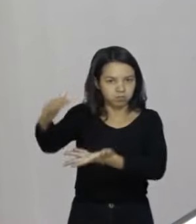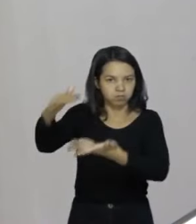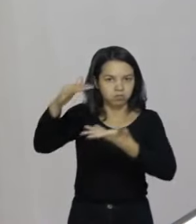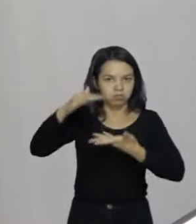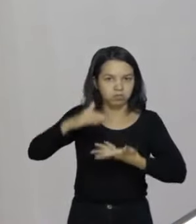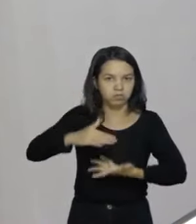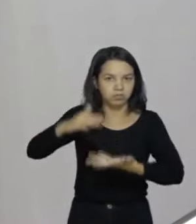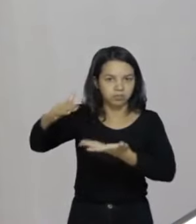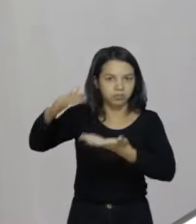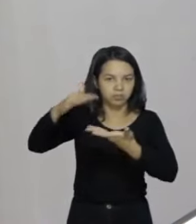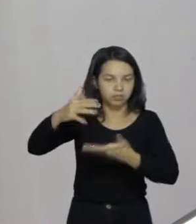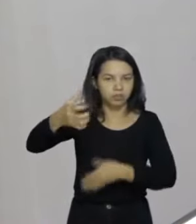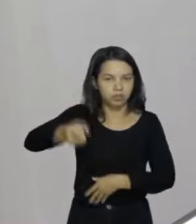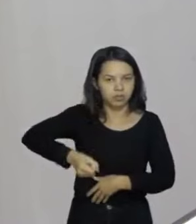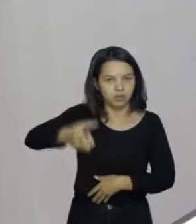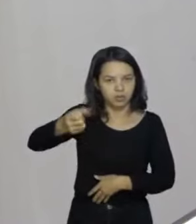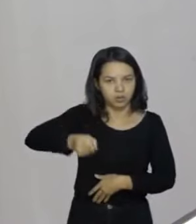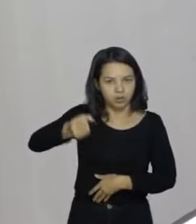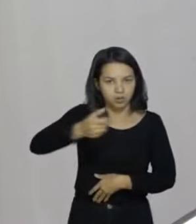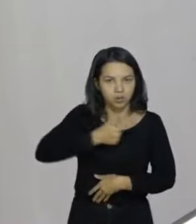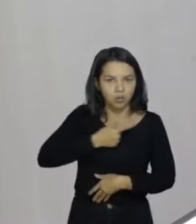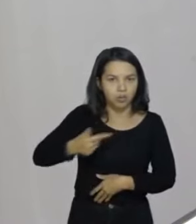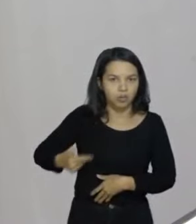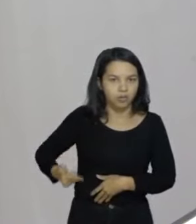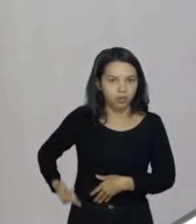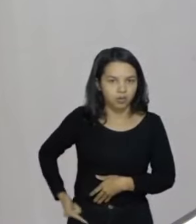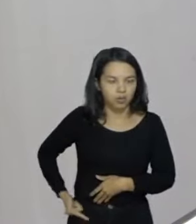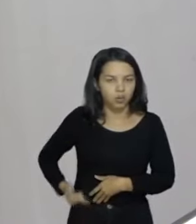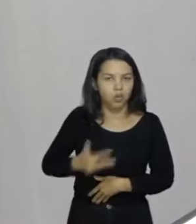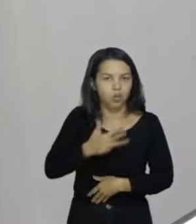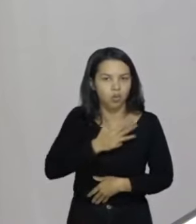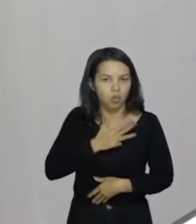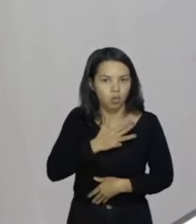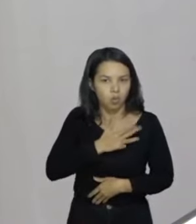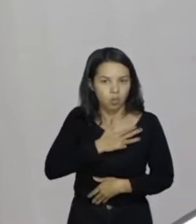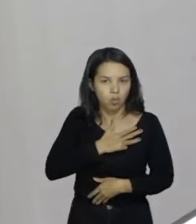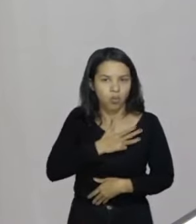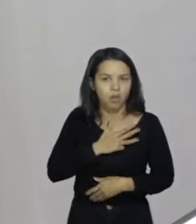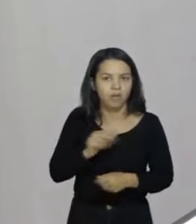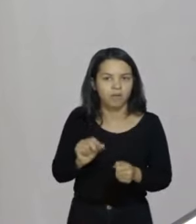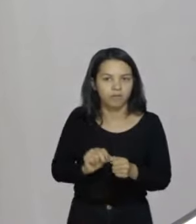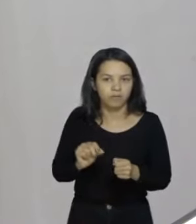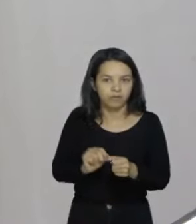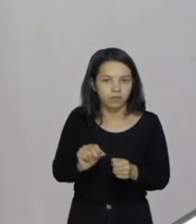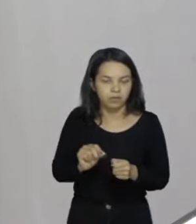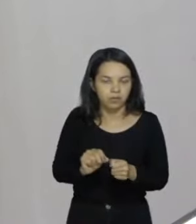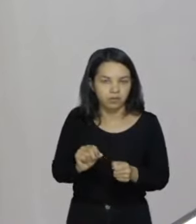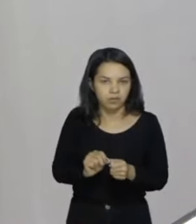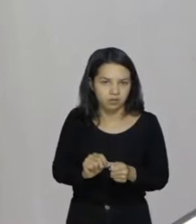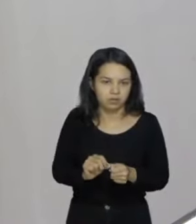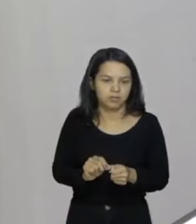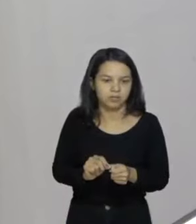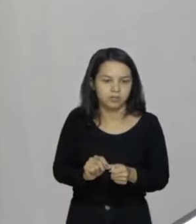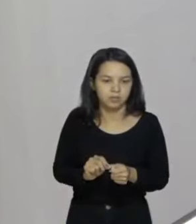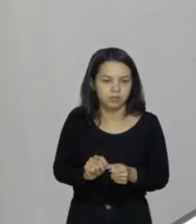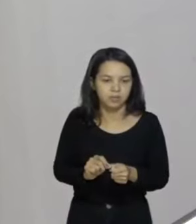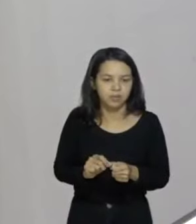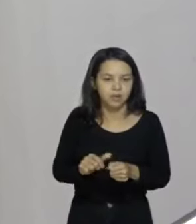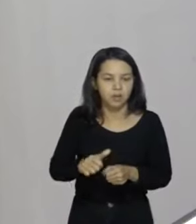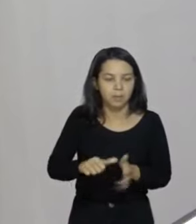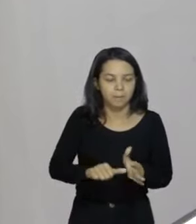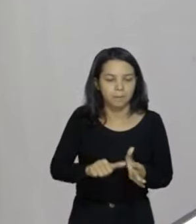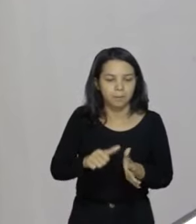de leite que o governo Lula está fazendo ou fez assim eu posso dizer no primeiro